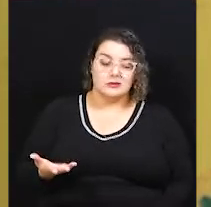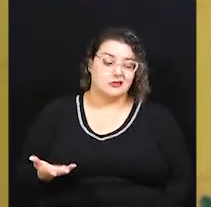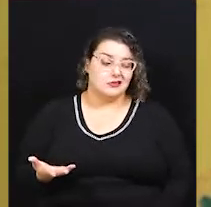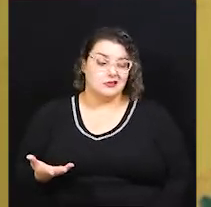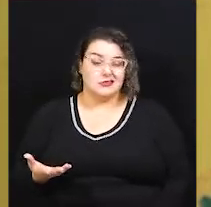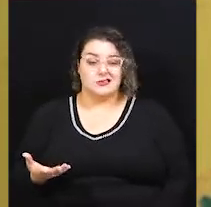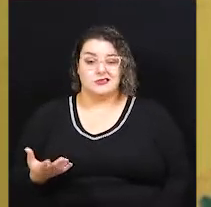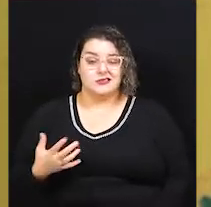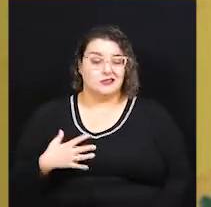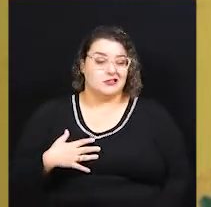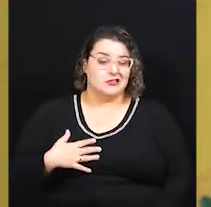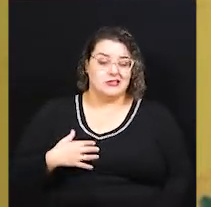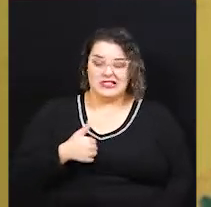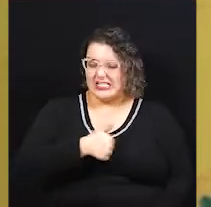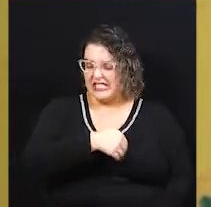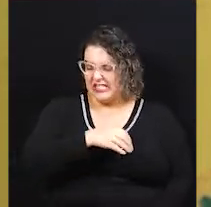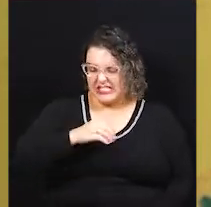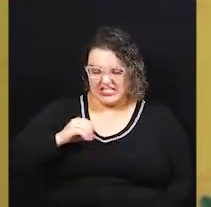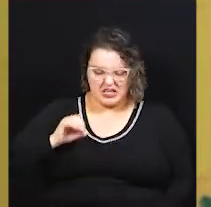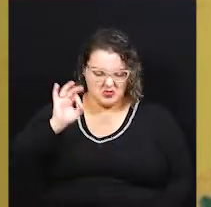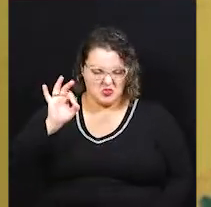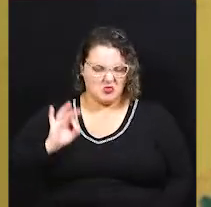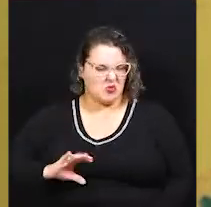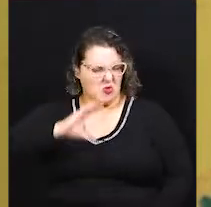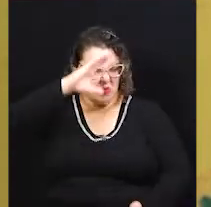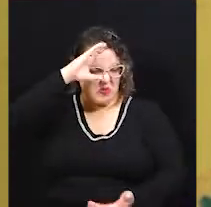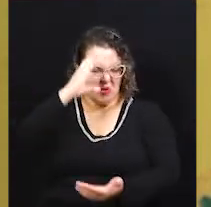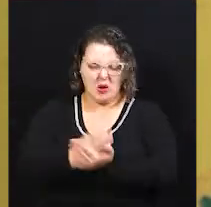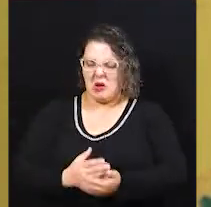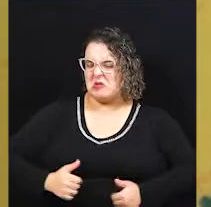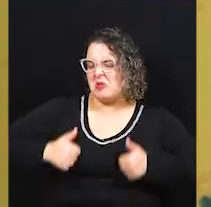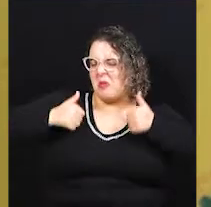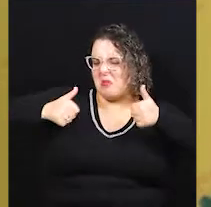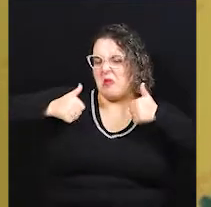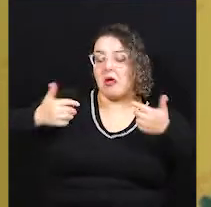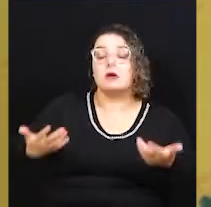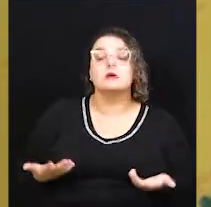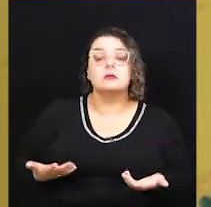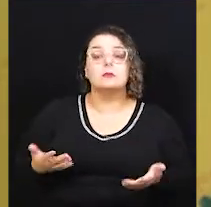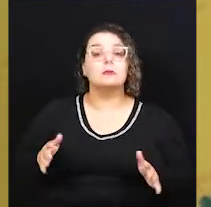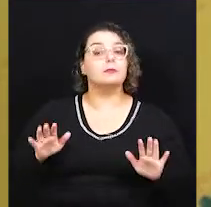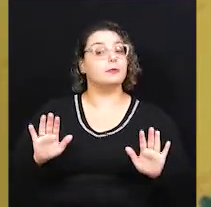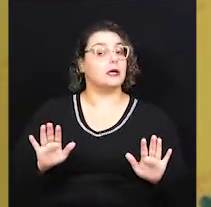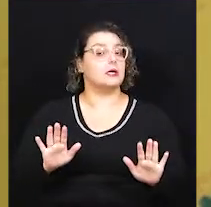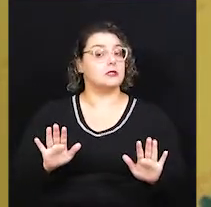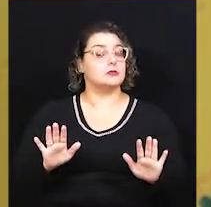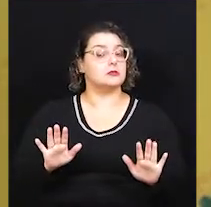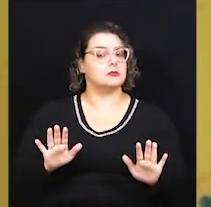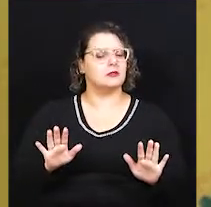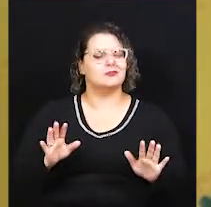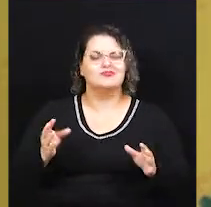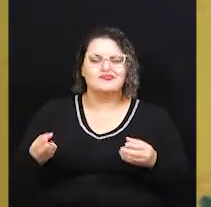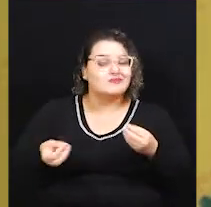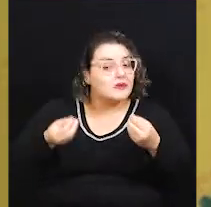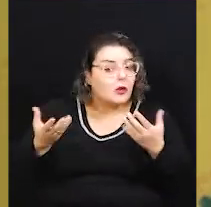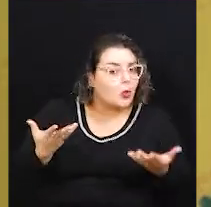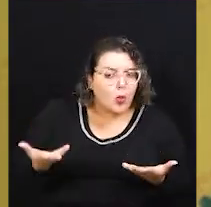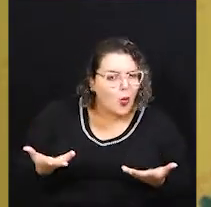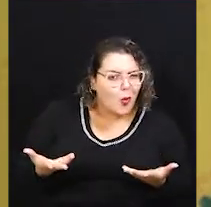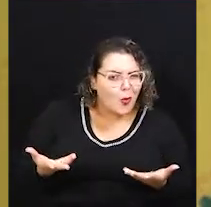hoje eu estou 100% confiante, hoje eu estou bacana, tal. Mas como